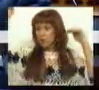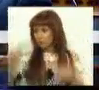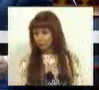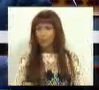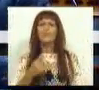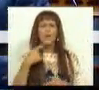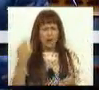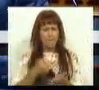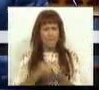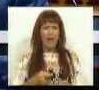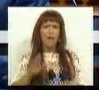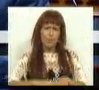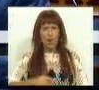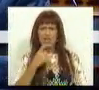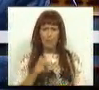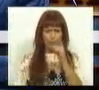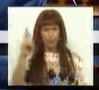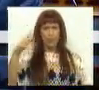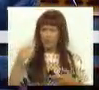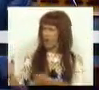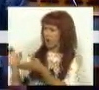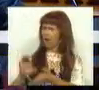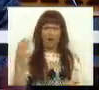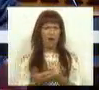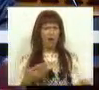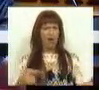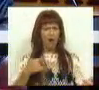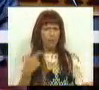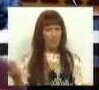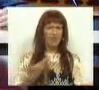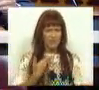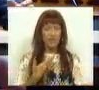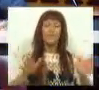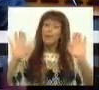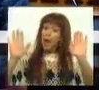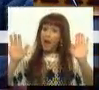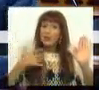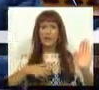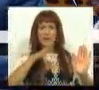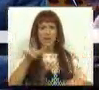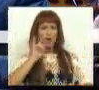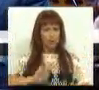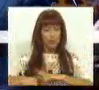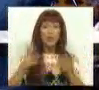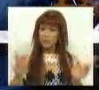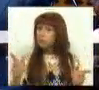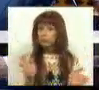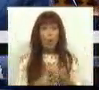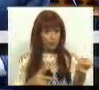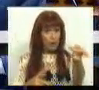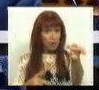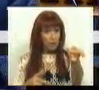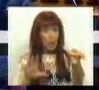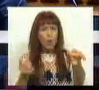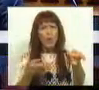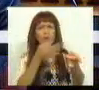diminuição dos encargos com o seu financiamento, o financiamento da própria dívida. Mas queria dizer, Sra. Deputada, que tem toda a razão